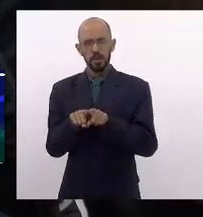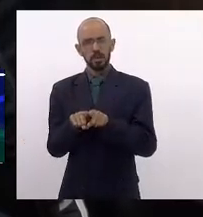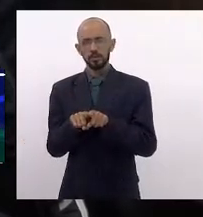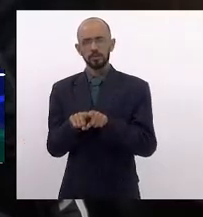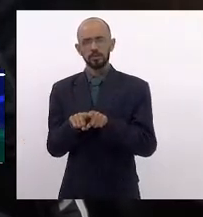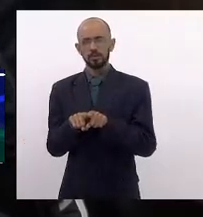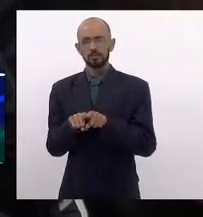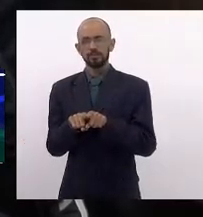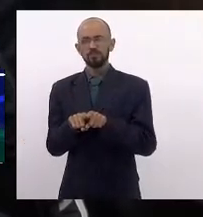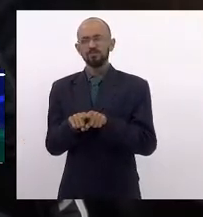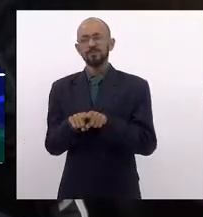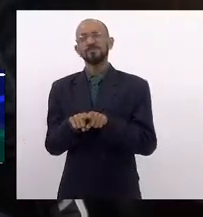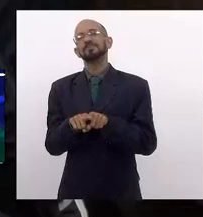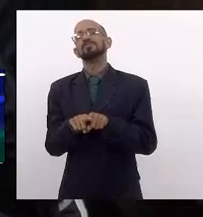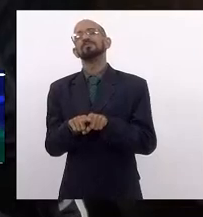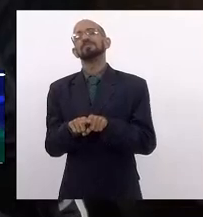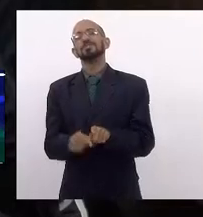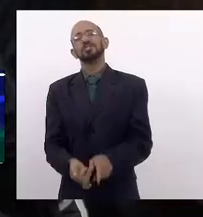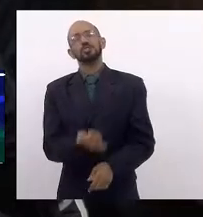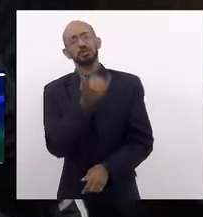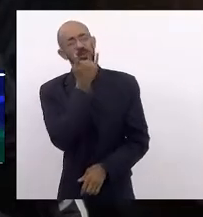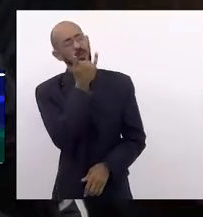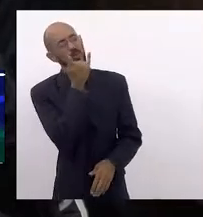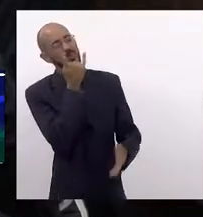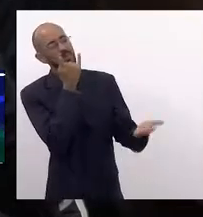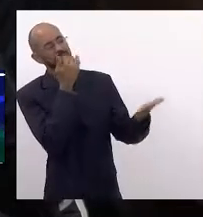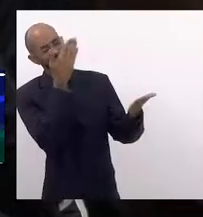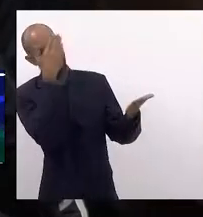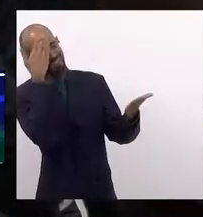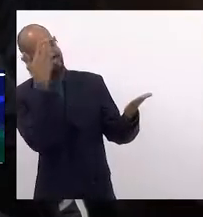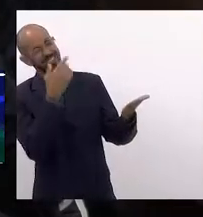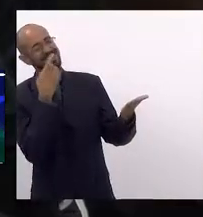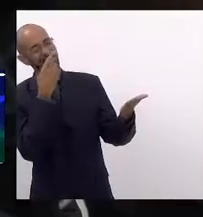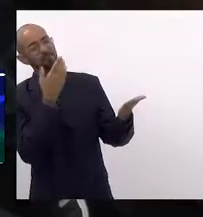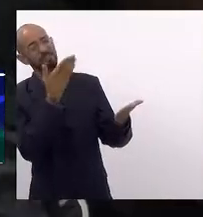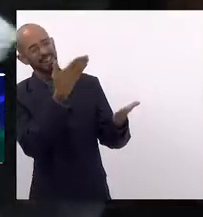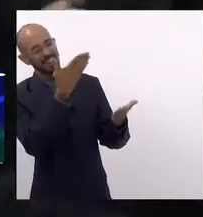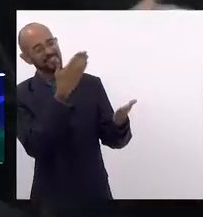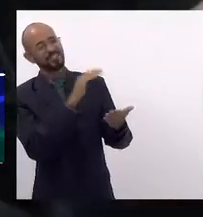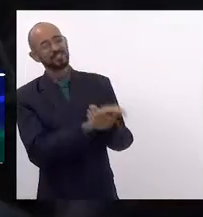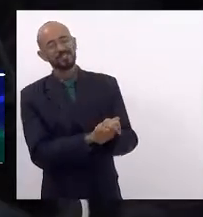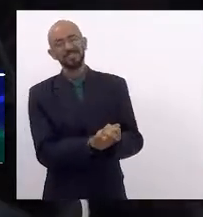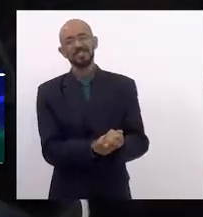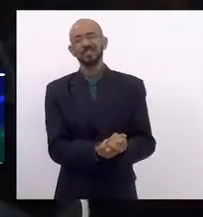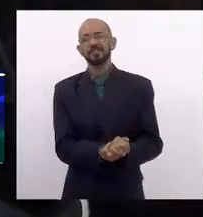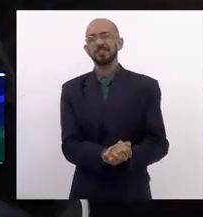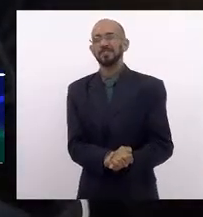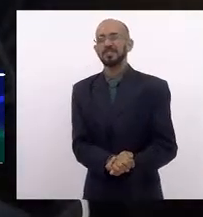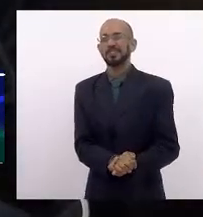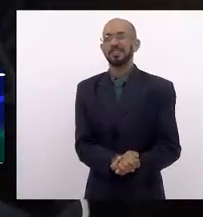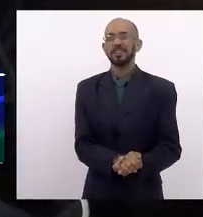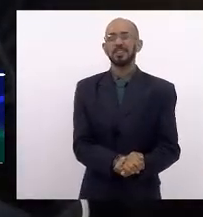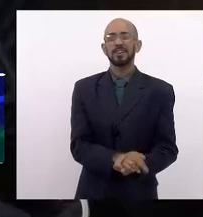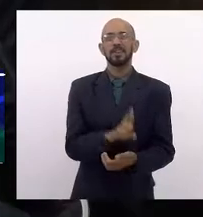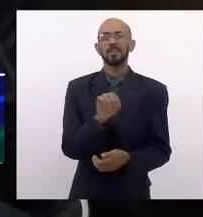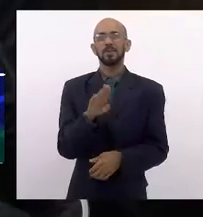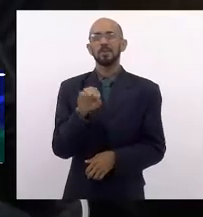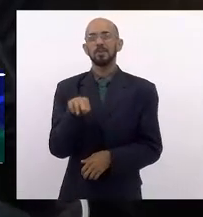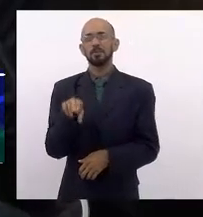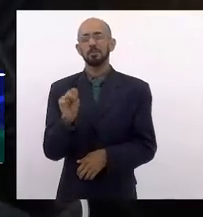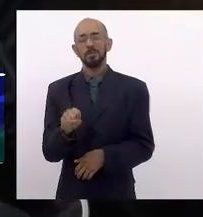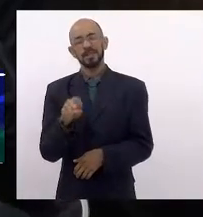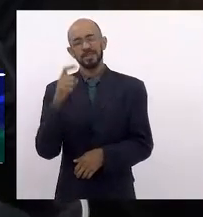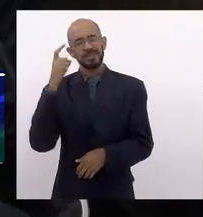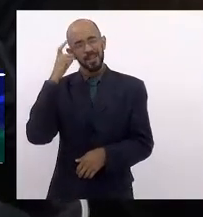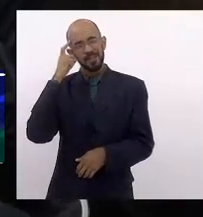desculpa Oi desculpa eu falei do deputado Rubens bomtempo Rubens bomtempo tá na cabeça